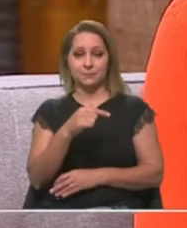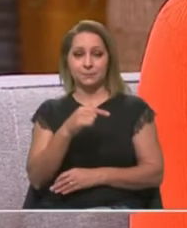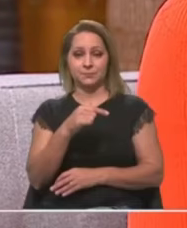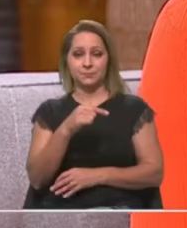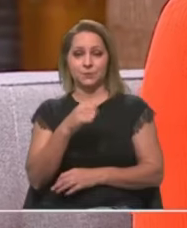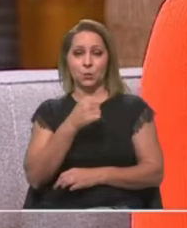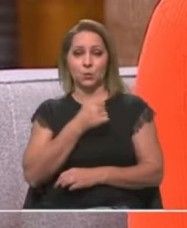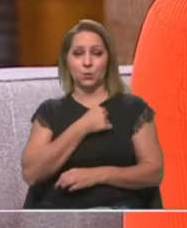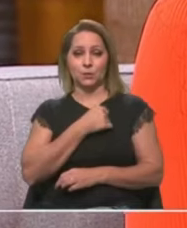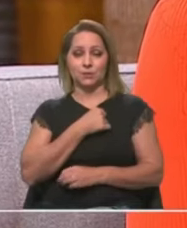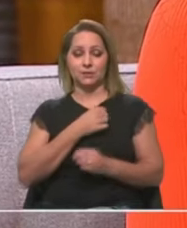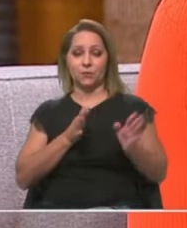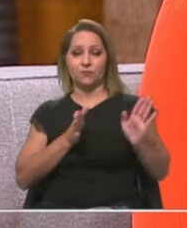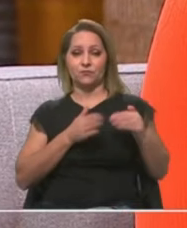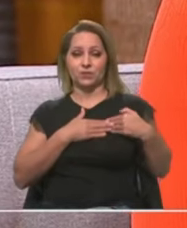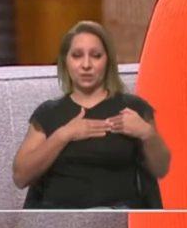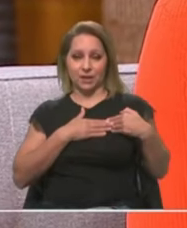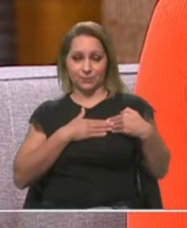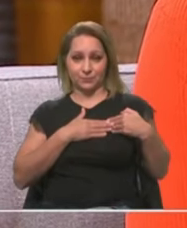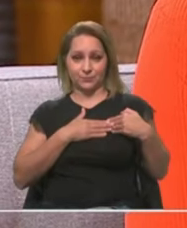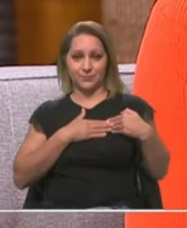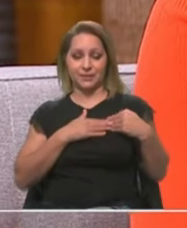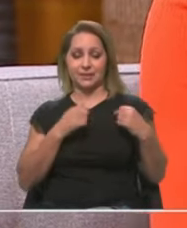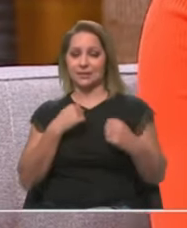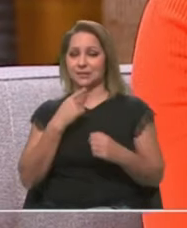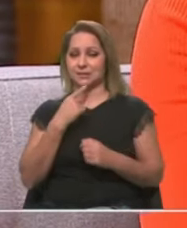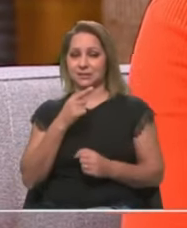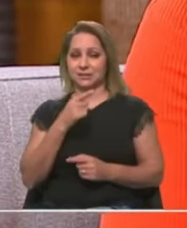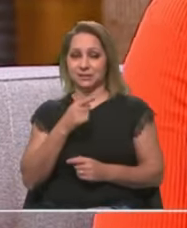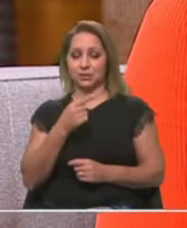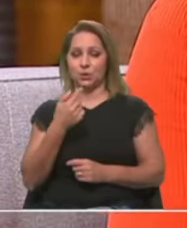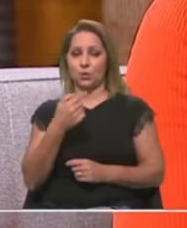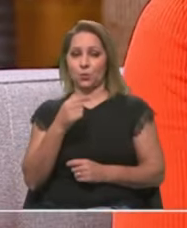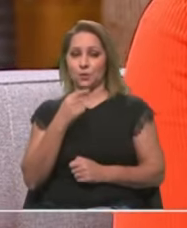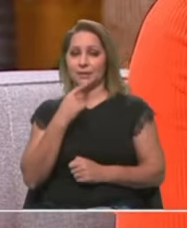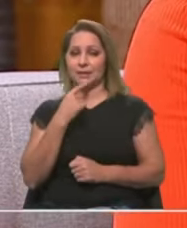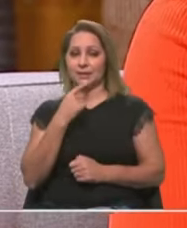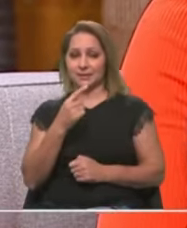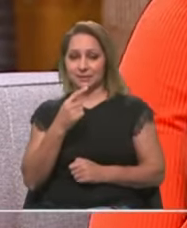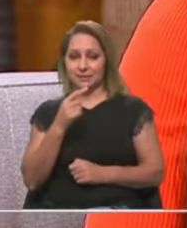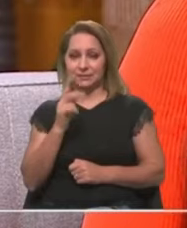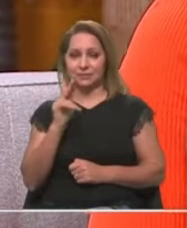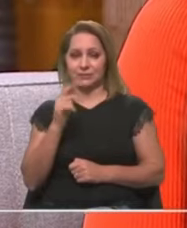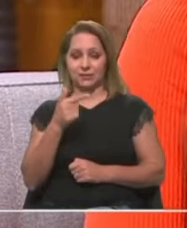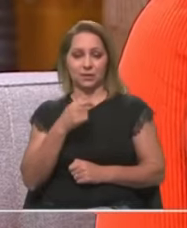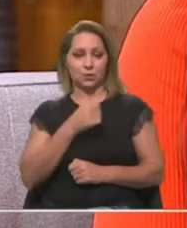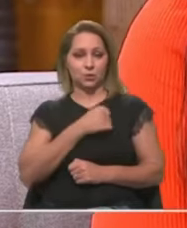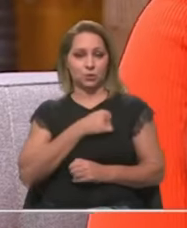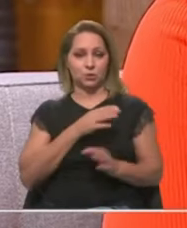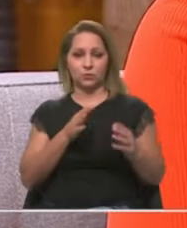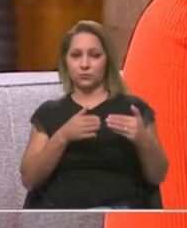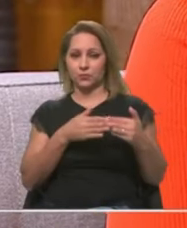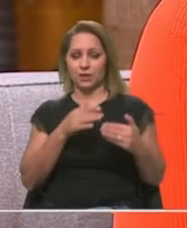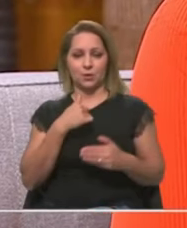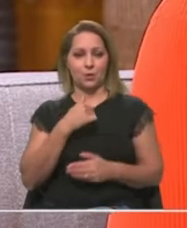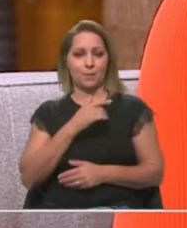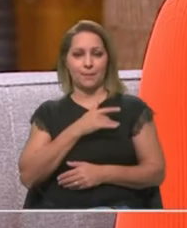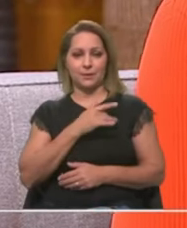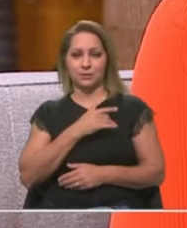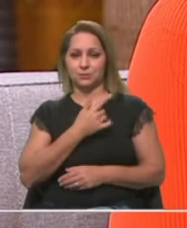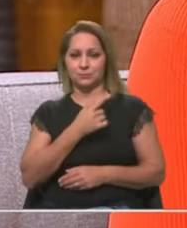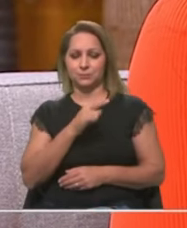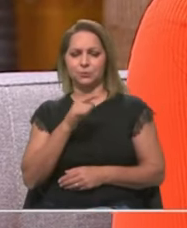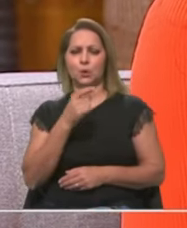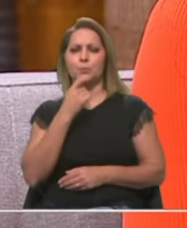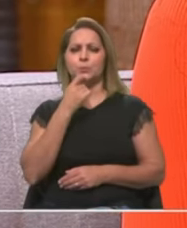lá com o coração fechado e a dizer, e foi a única que disse na minha VT, coração fechado, não me vou apaixonar. E nós perguntámos